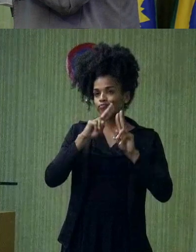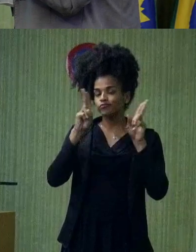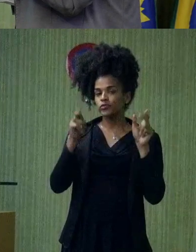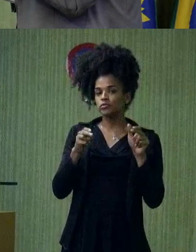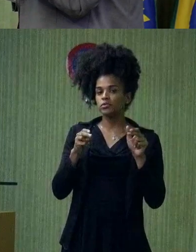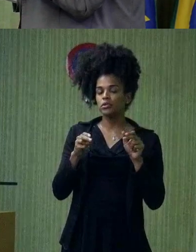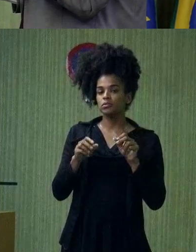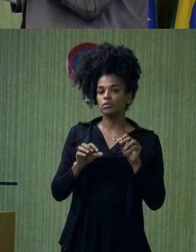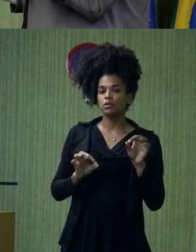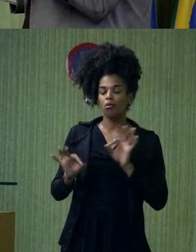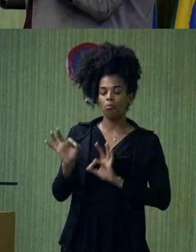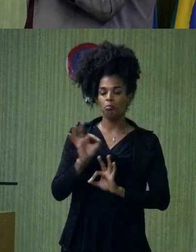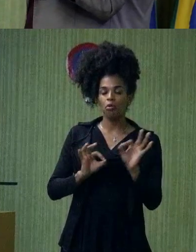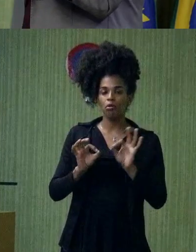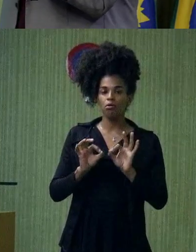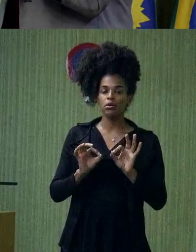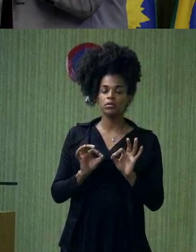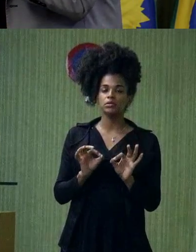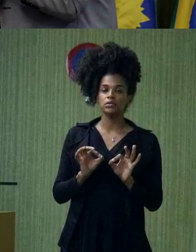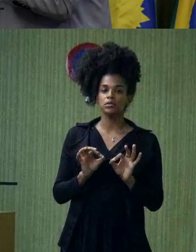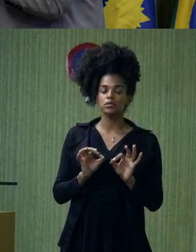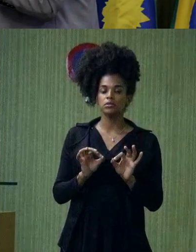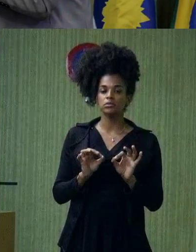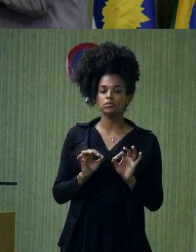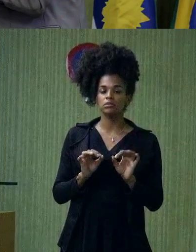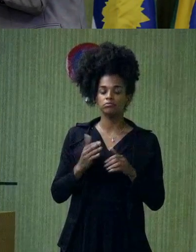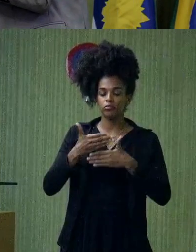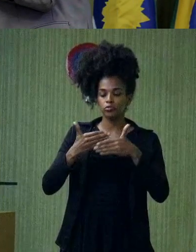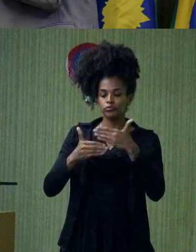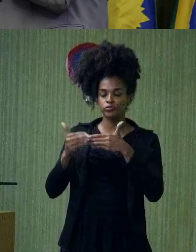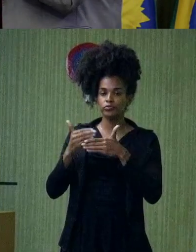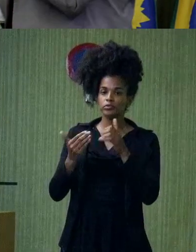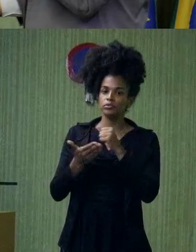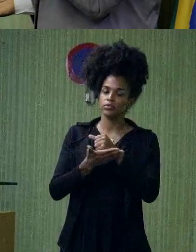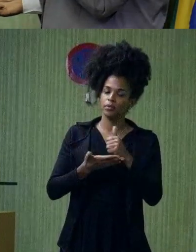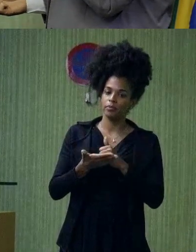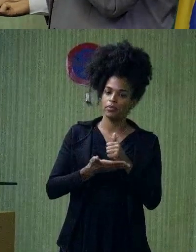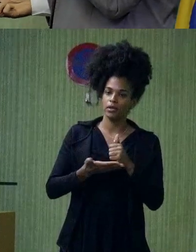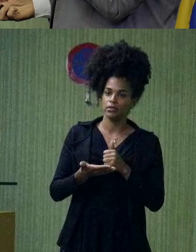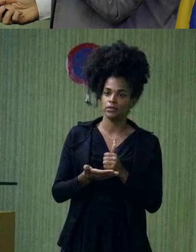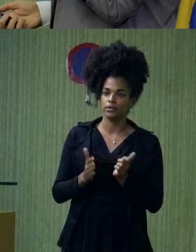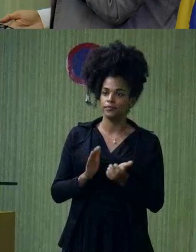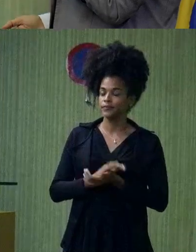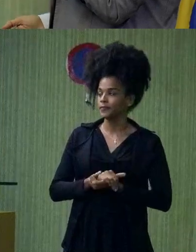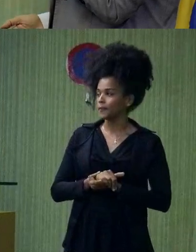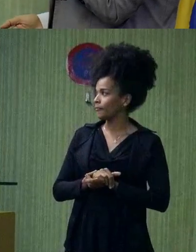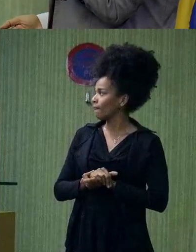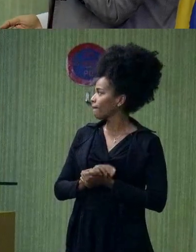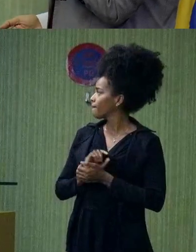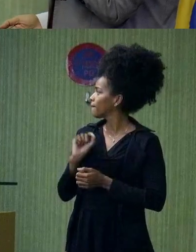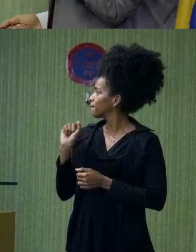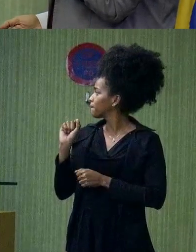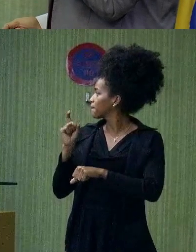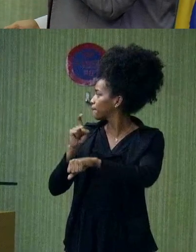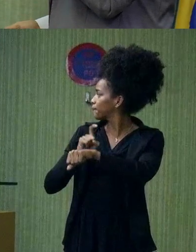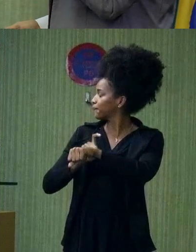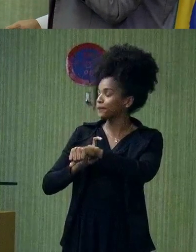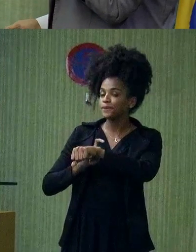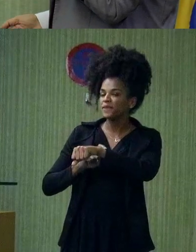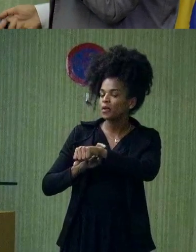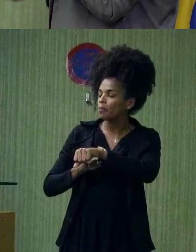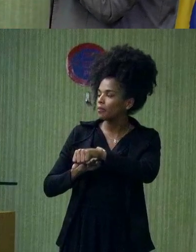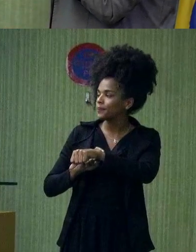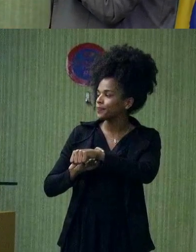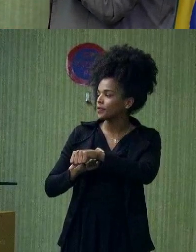estrutura e funcionamento da Educação Básica Qual é meu tempo Gil como é que estamos aí pois não pois não então as